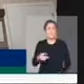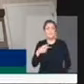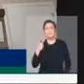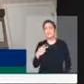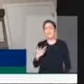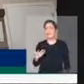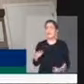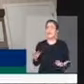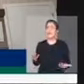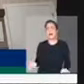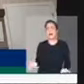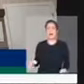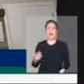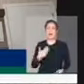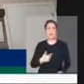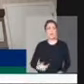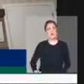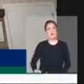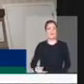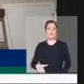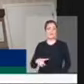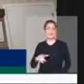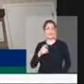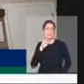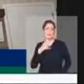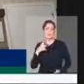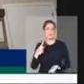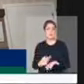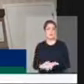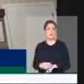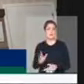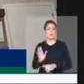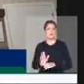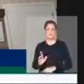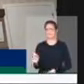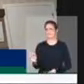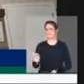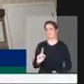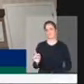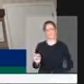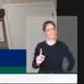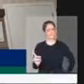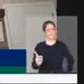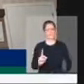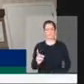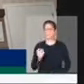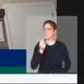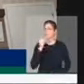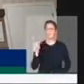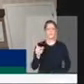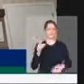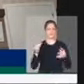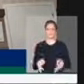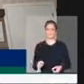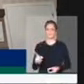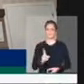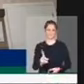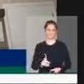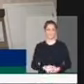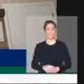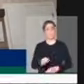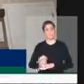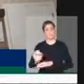brasil que o governo brasileiro tem compromisso de estar ajudando não está eu vou repetir não está os estados